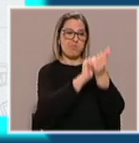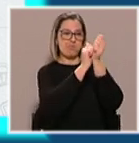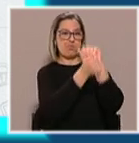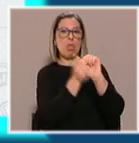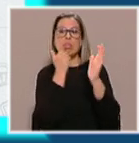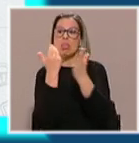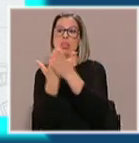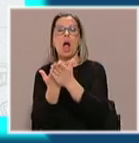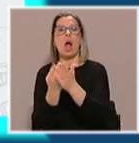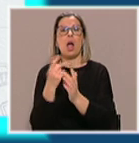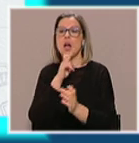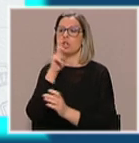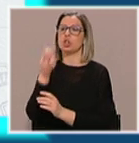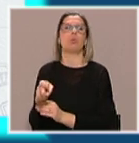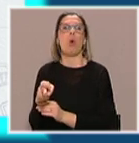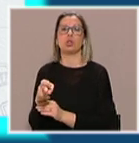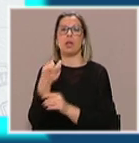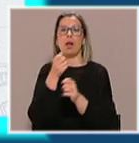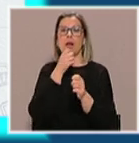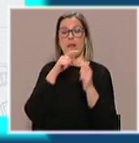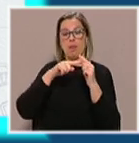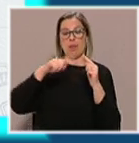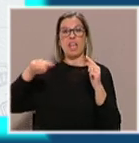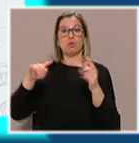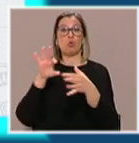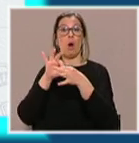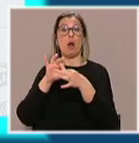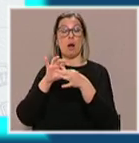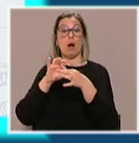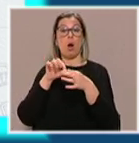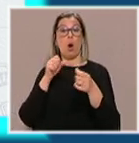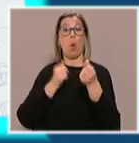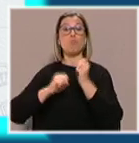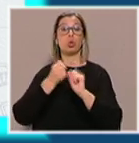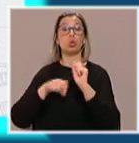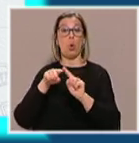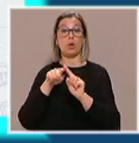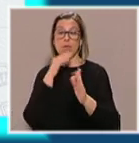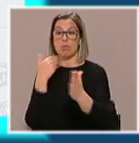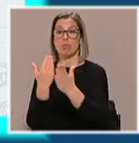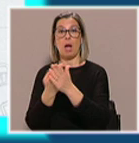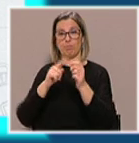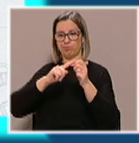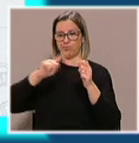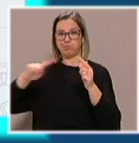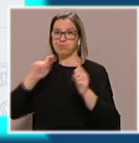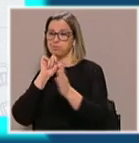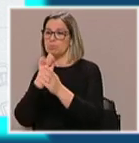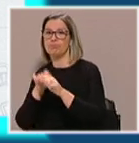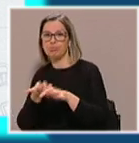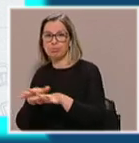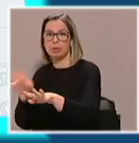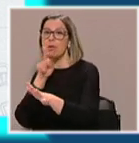órgãos efetores através dos nervos motores. E quais são esses órgãos efetores?